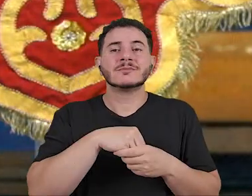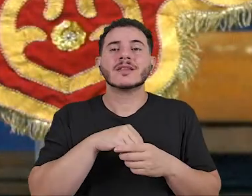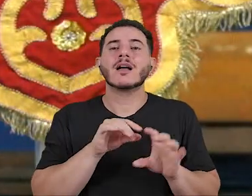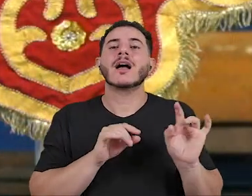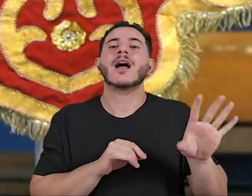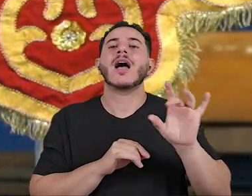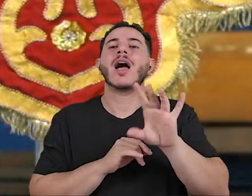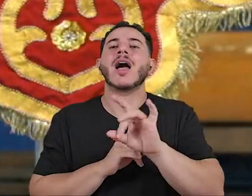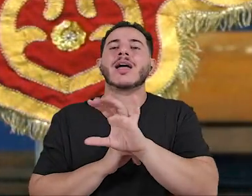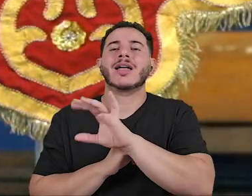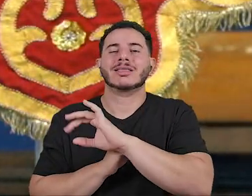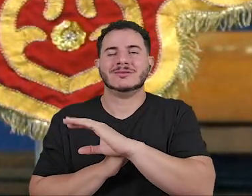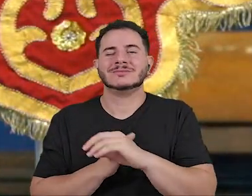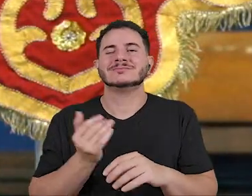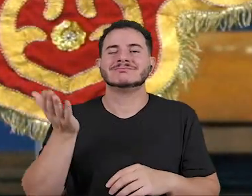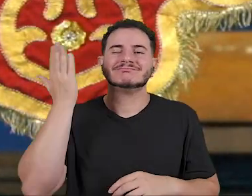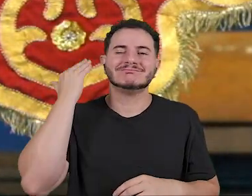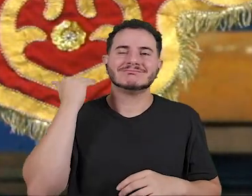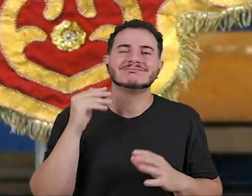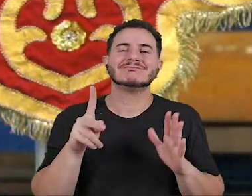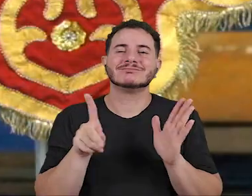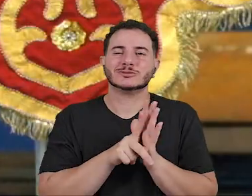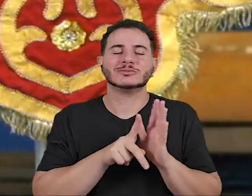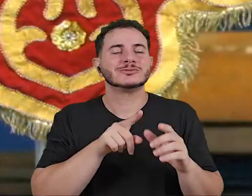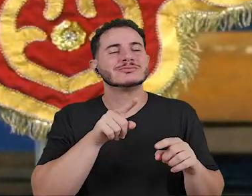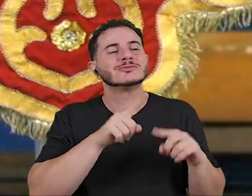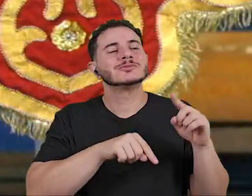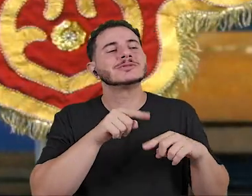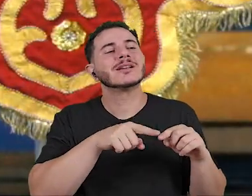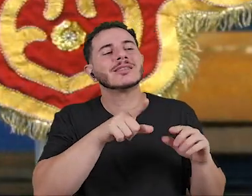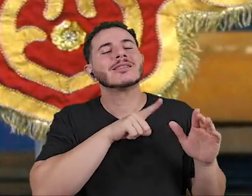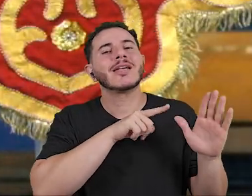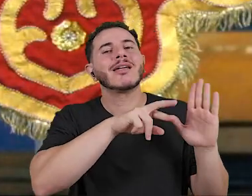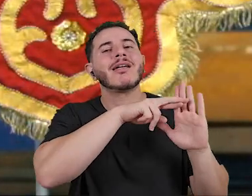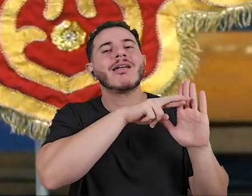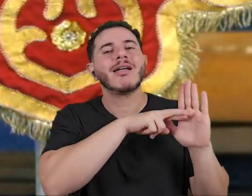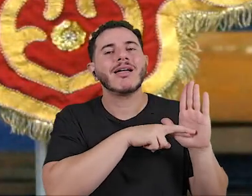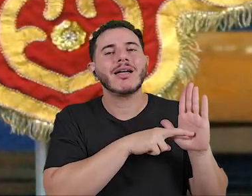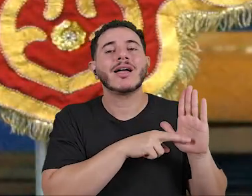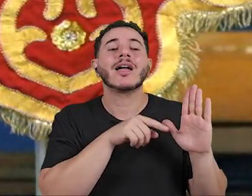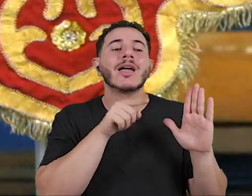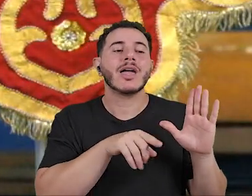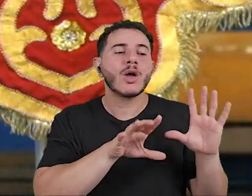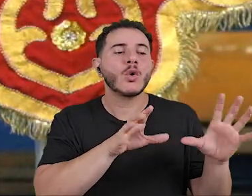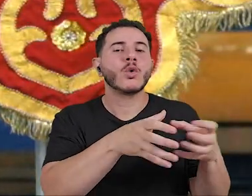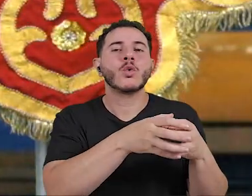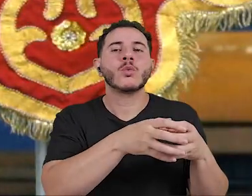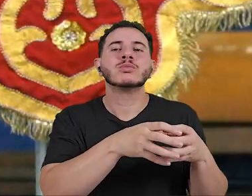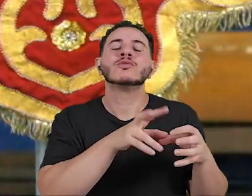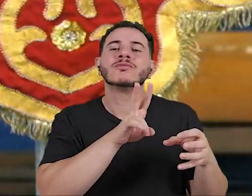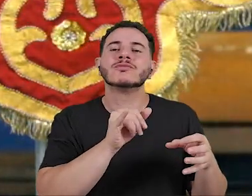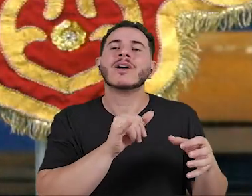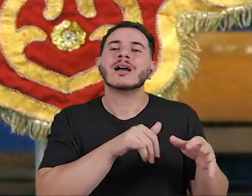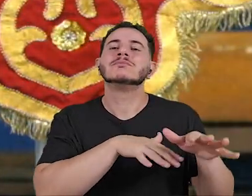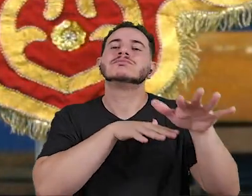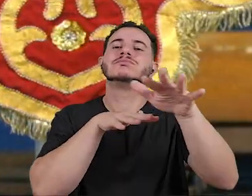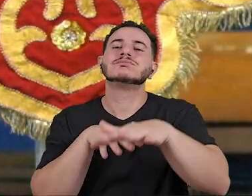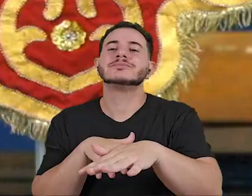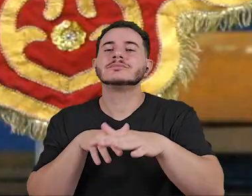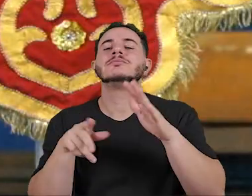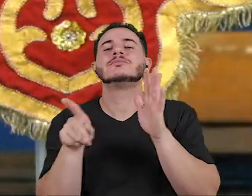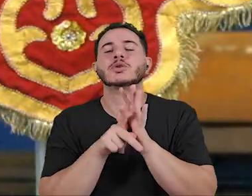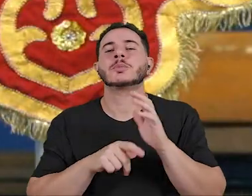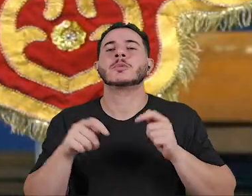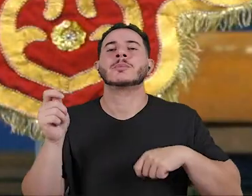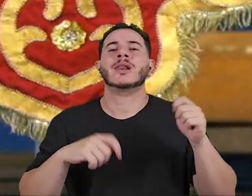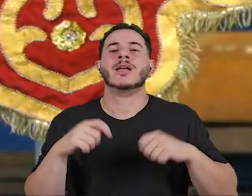disciplinamento, eram esses grupos que iam tocar, que eram os maracatus. E aí começaram a dizer, então tem que ter esses